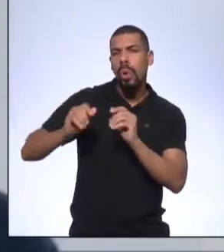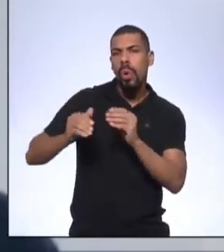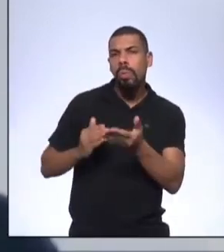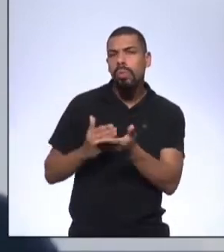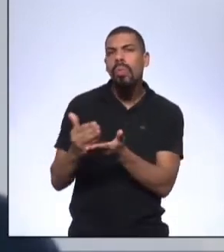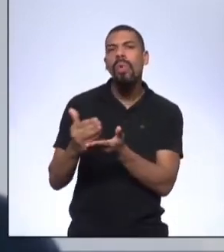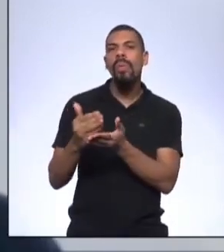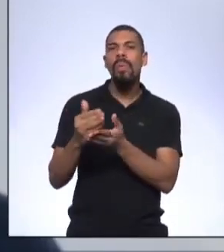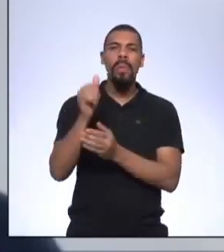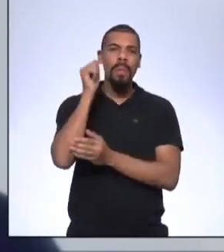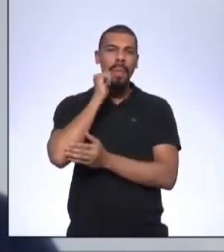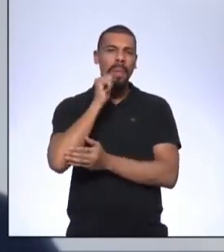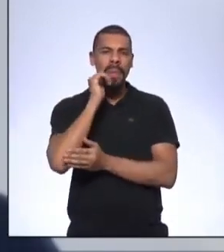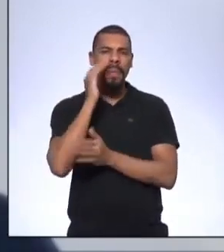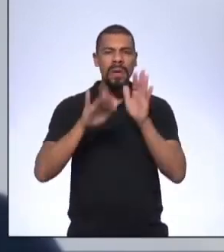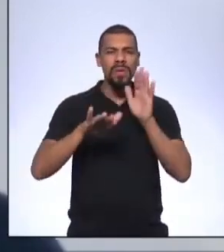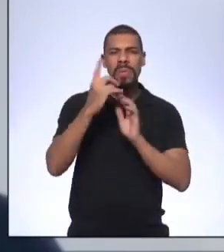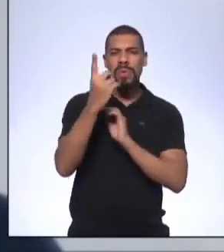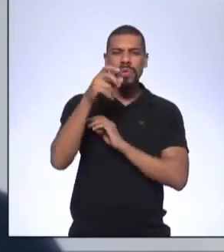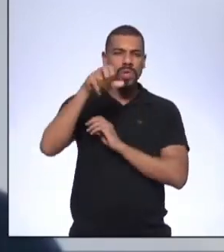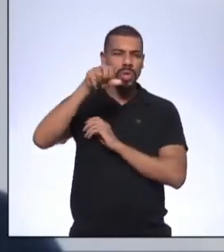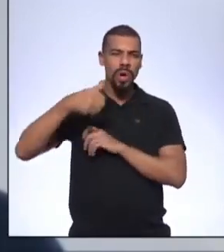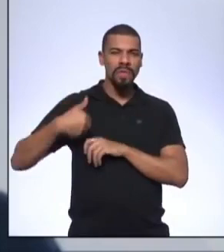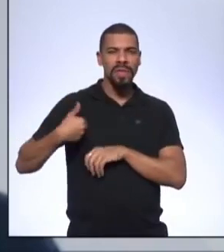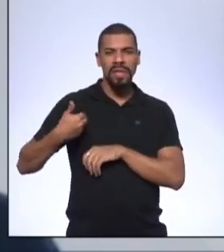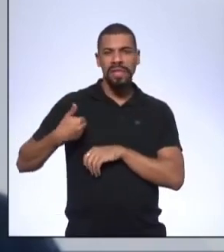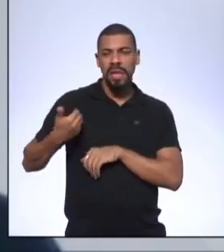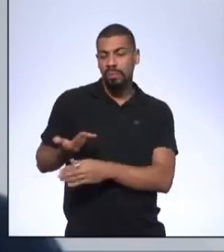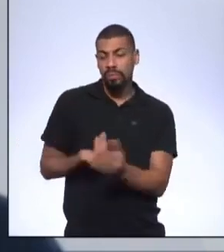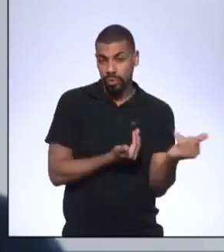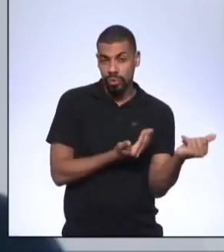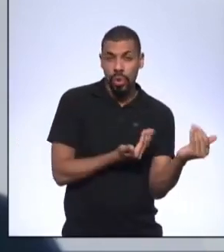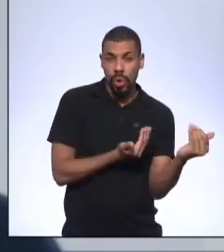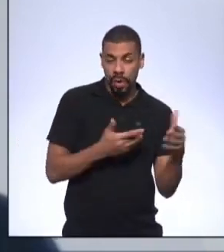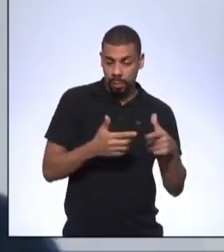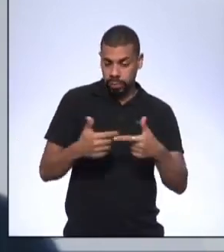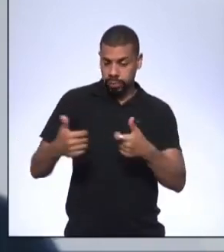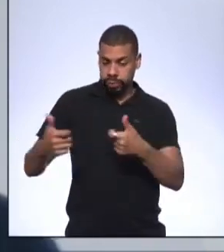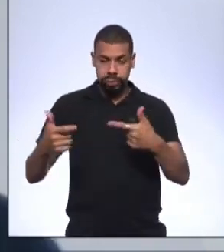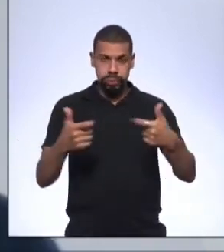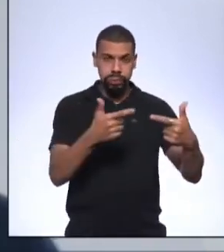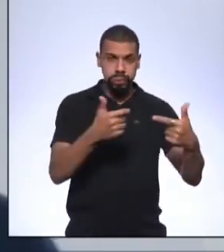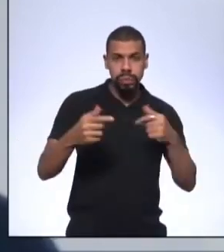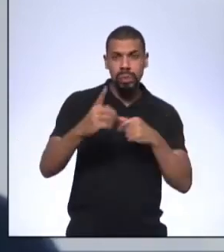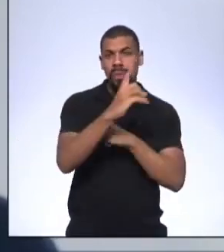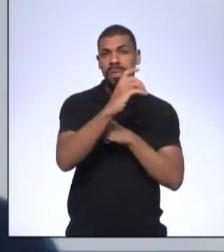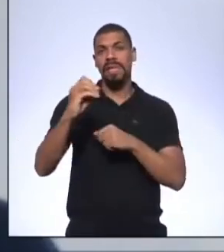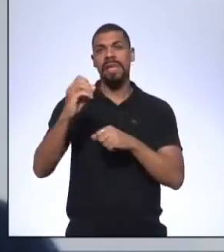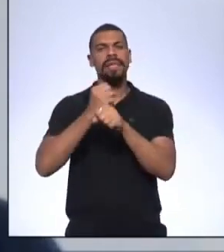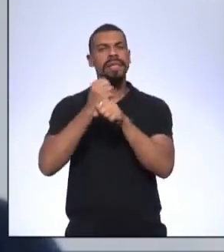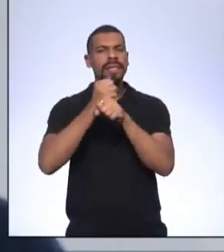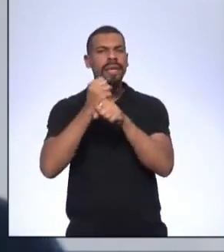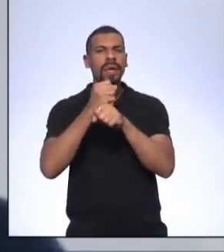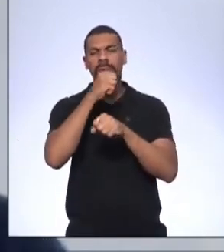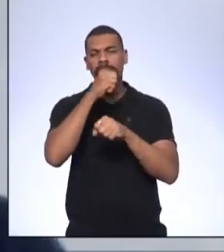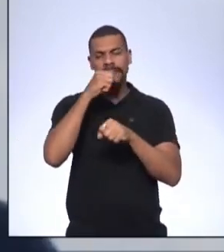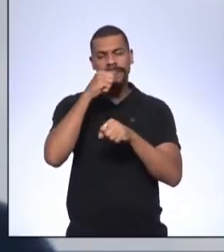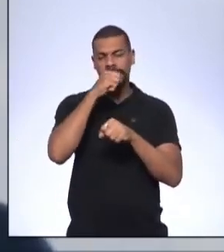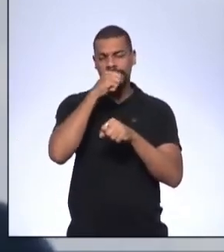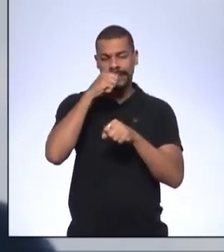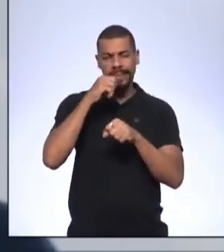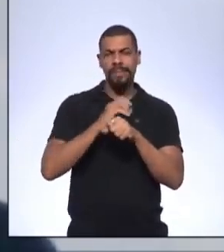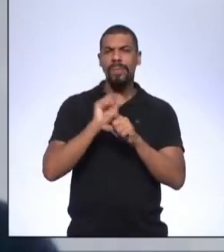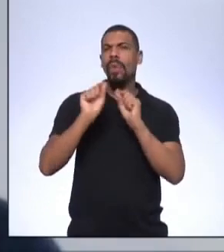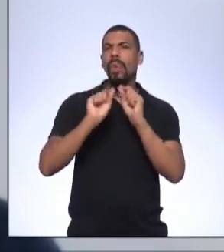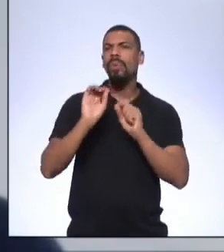entrou, né, uma menina ali de 19 anos entrou num conflito tão grande quanto foi a Guerra dos 100 Anos. Qual foi o papel dela? Qual foi